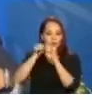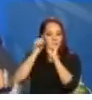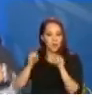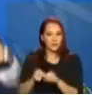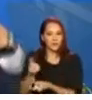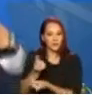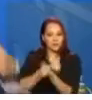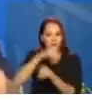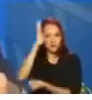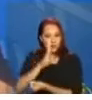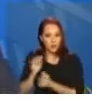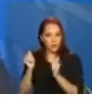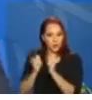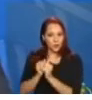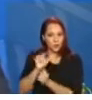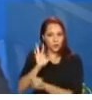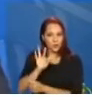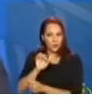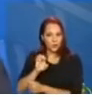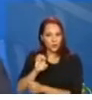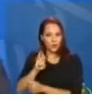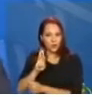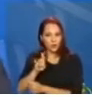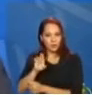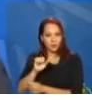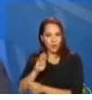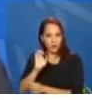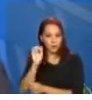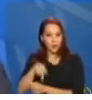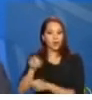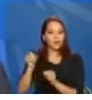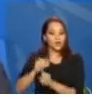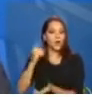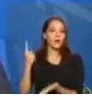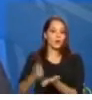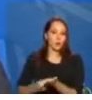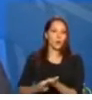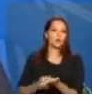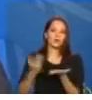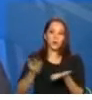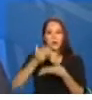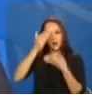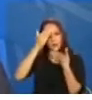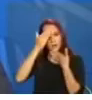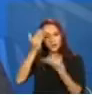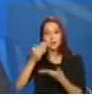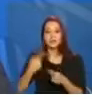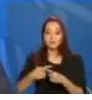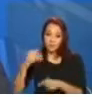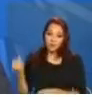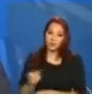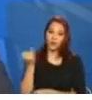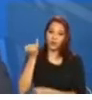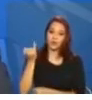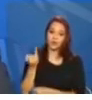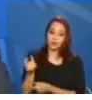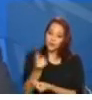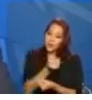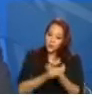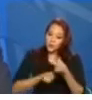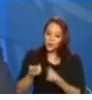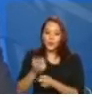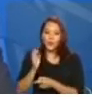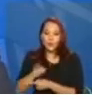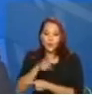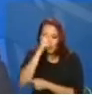brasileiro, através da FEBRABAN, fez este acordo, e eu quero aqui agradecer, porque isso é muito importante. Esse recurso é para as pessoas